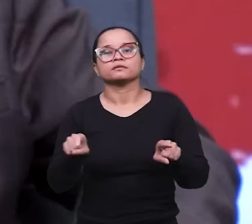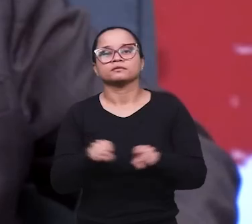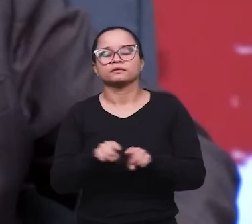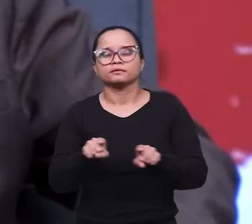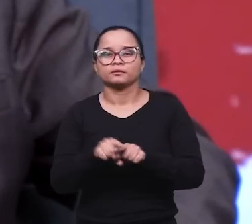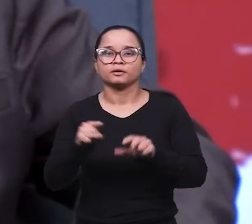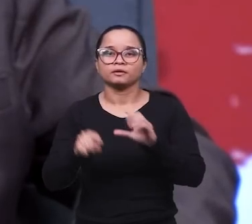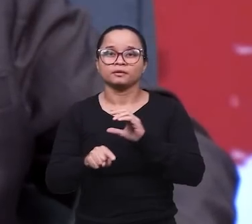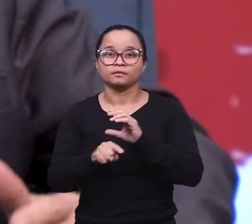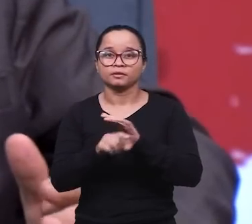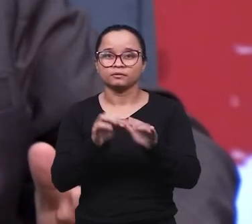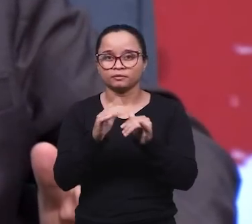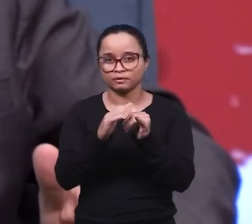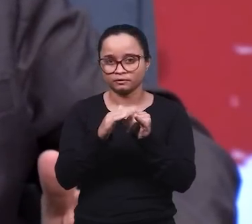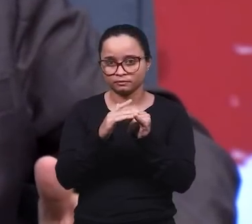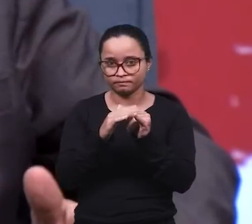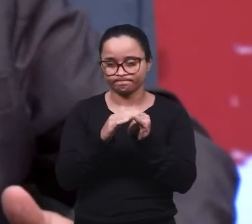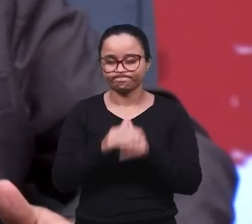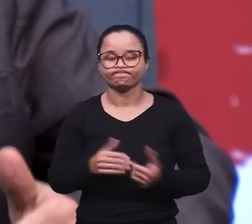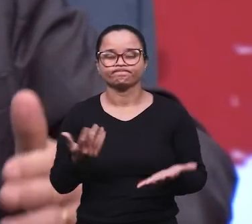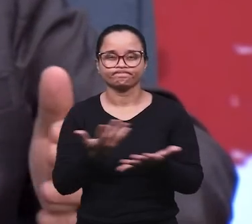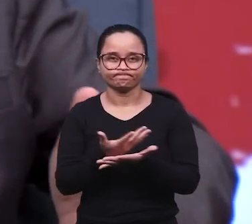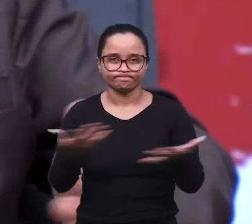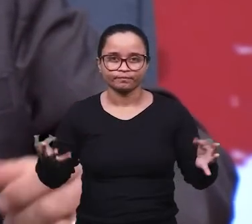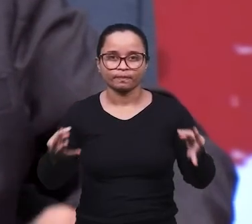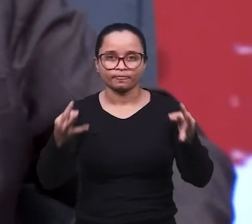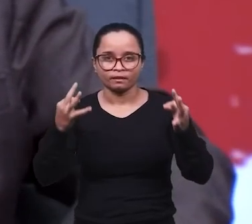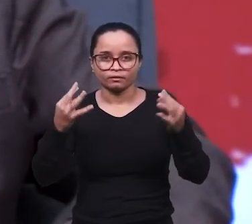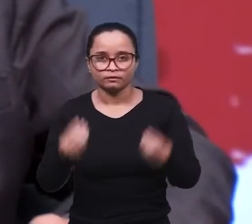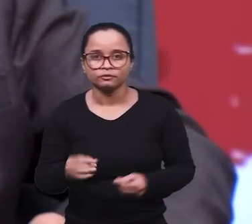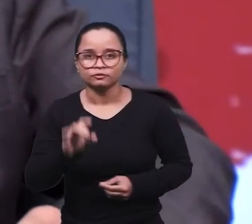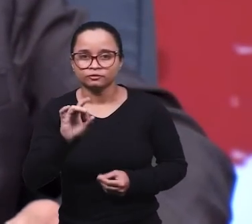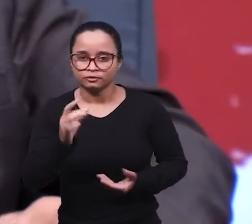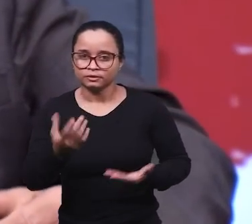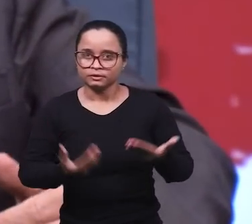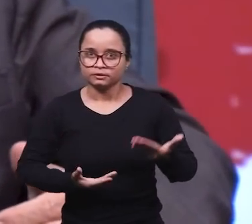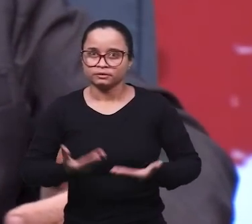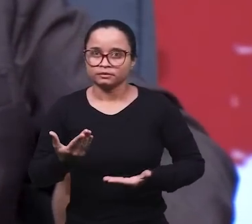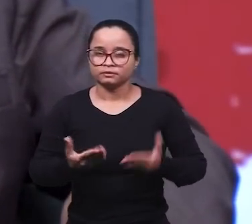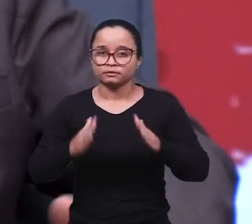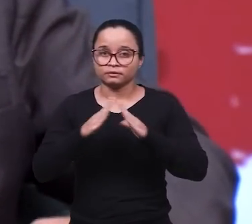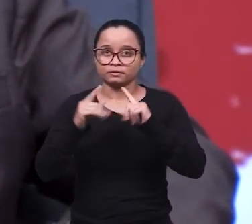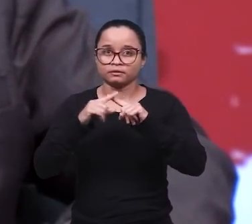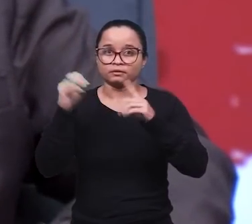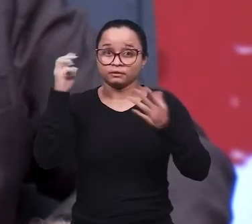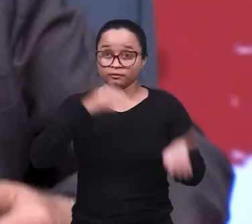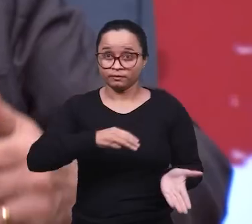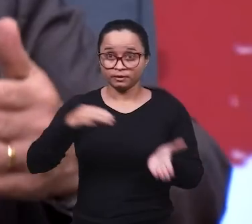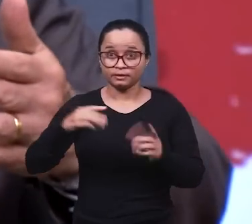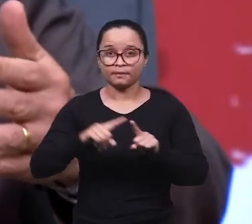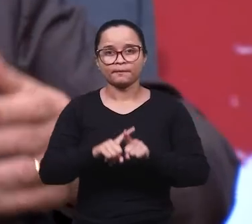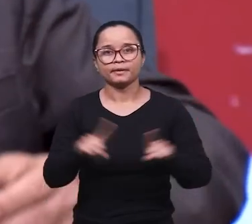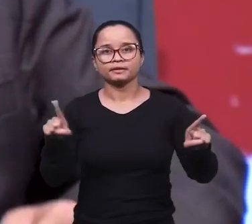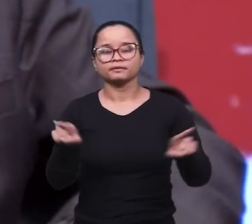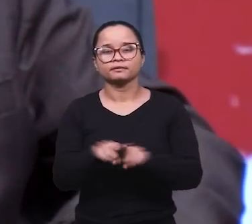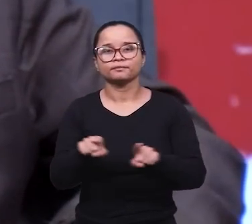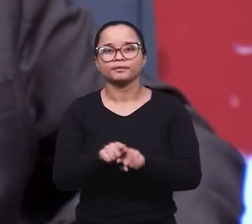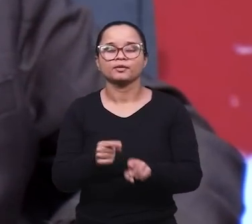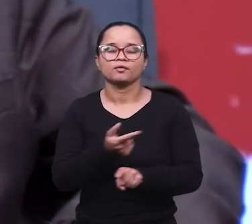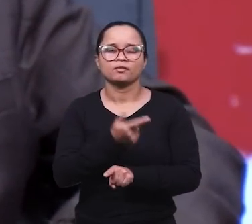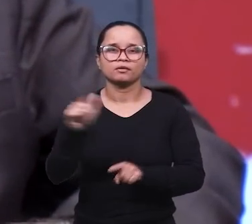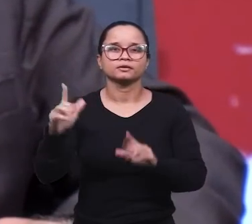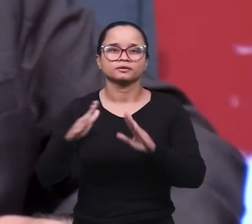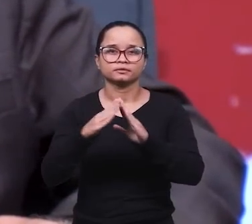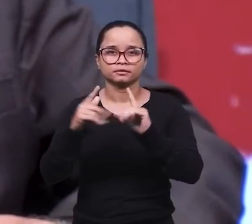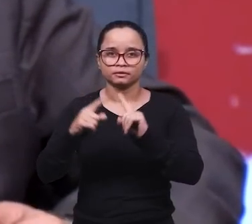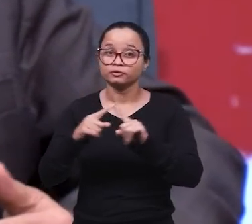YouTube. Quero saudar a todos, não só os irmãos da Igreja Cristã Maranata, mas outros irmãos de outras